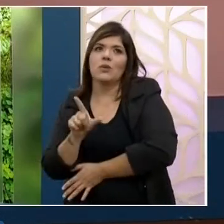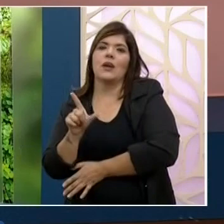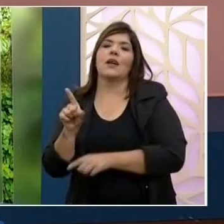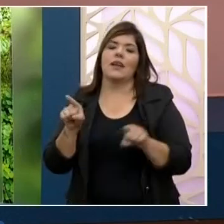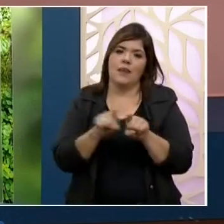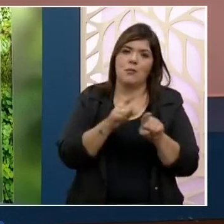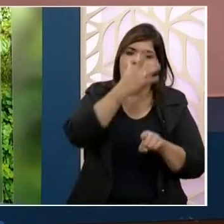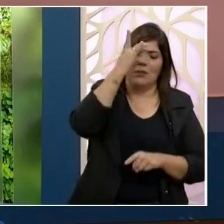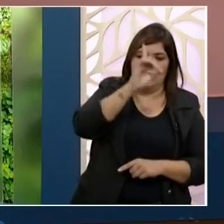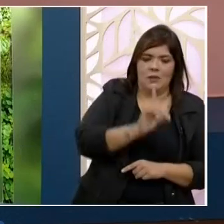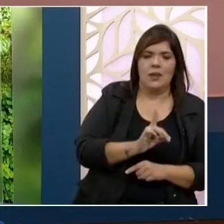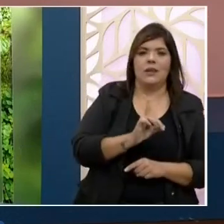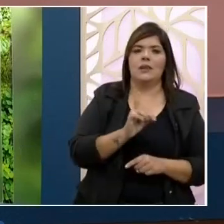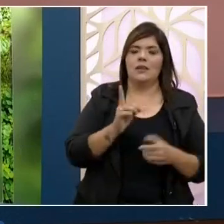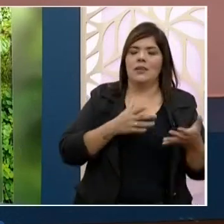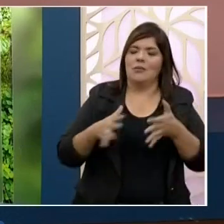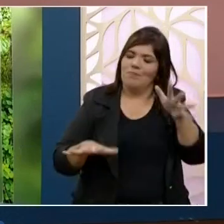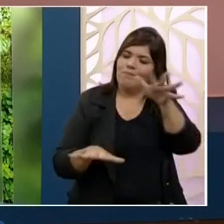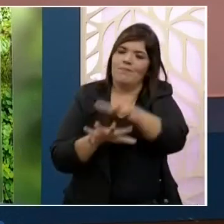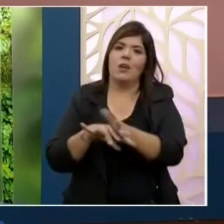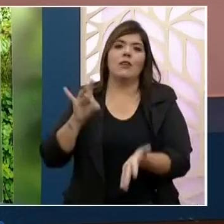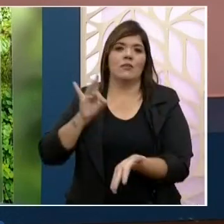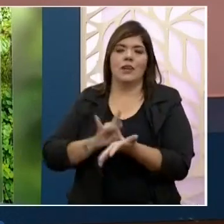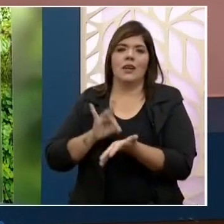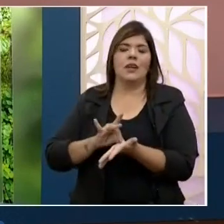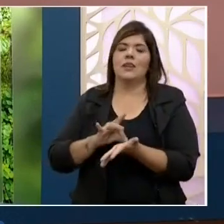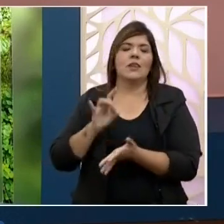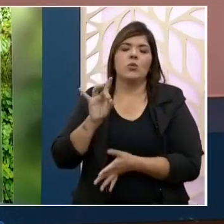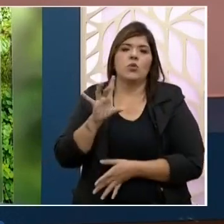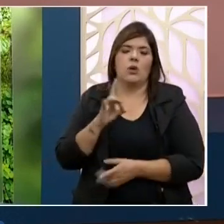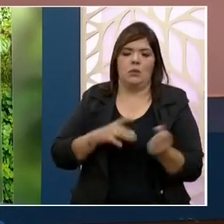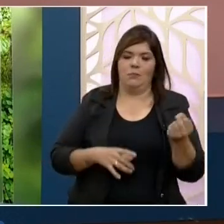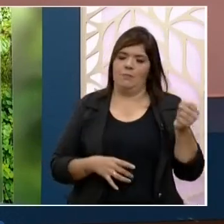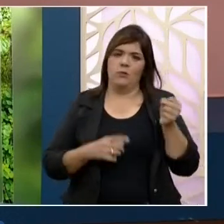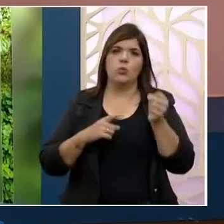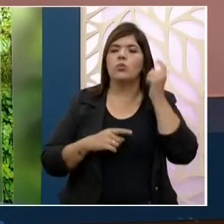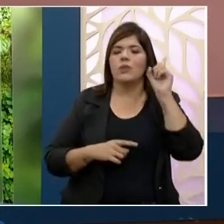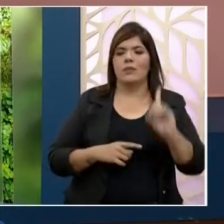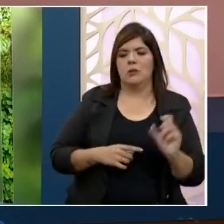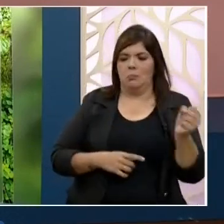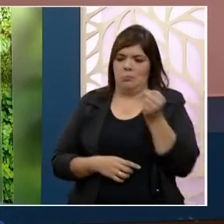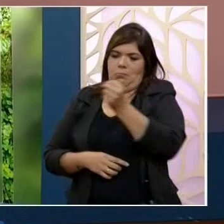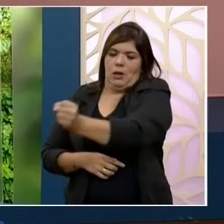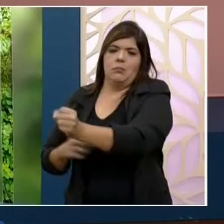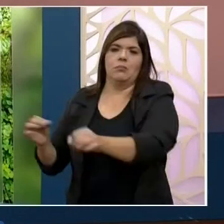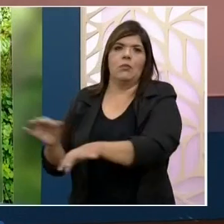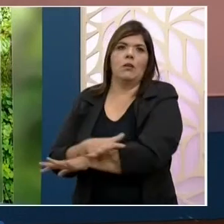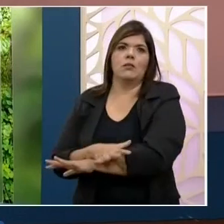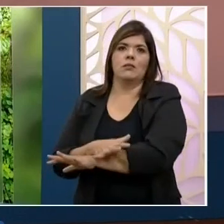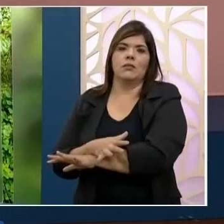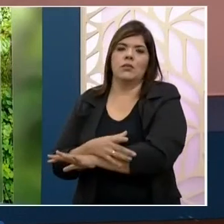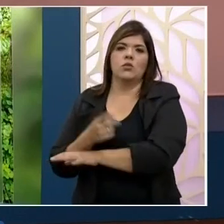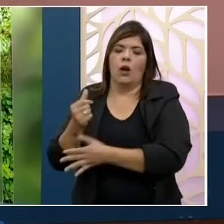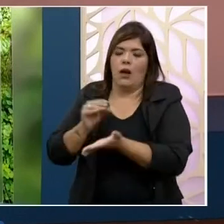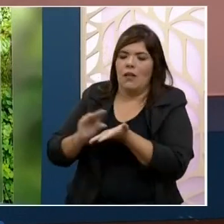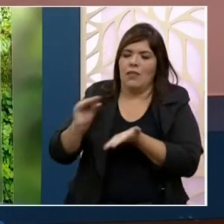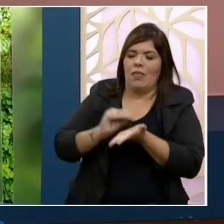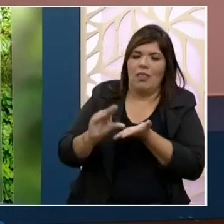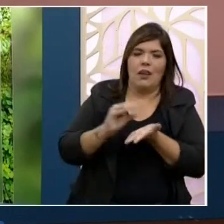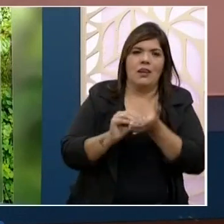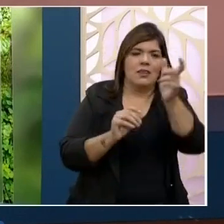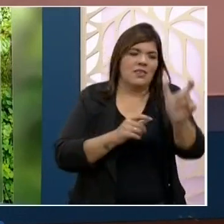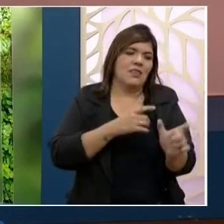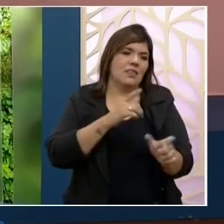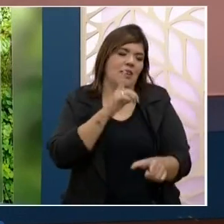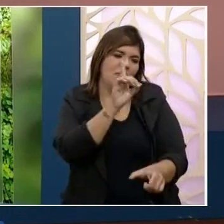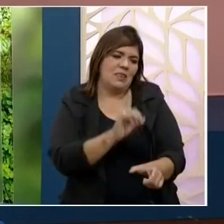movimentos, a gente vai promover a inclusão e não a integração. Porque a integração a gente deixa muito para o assistencialismo. Uhum. E quando você